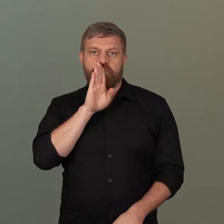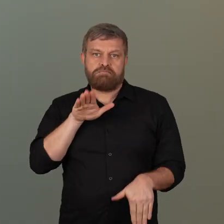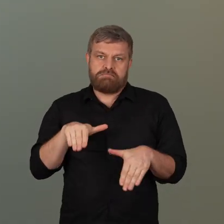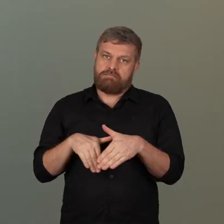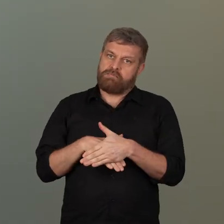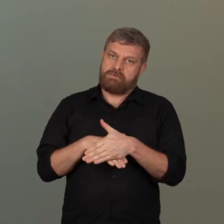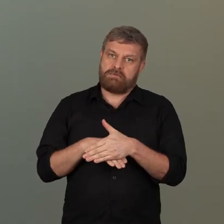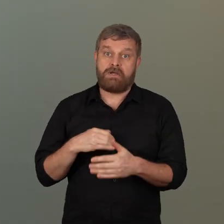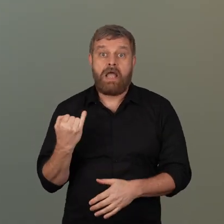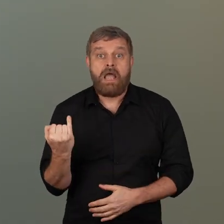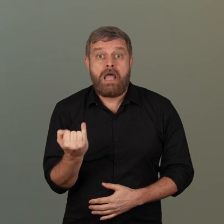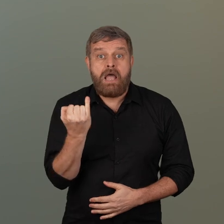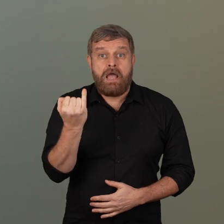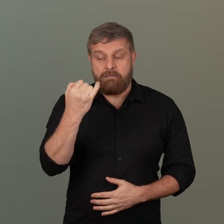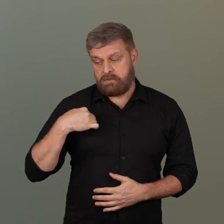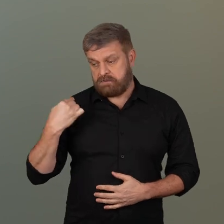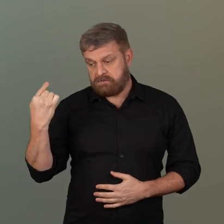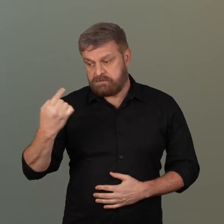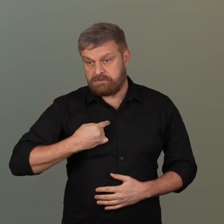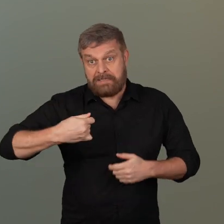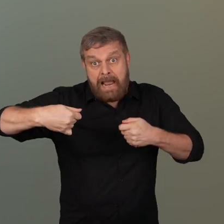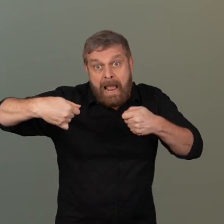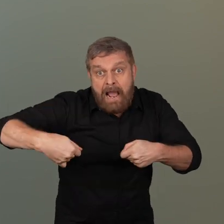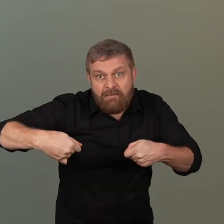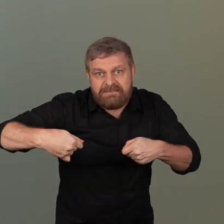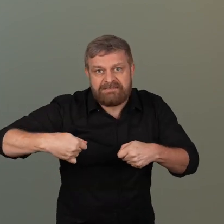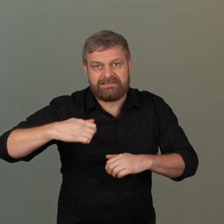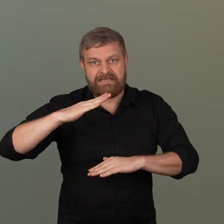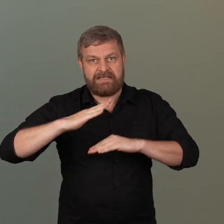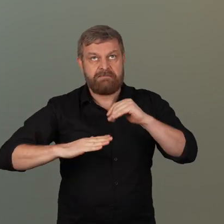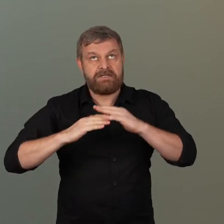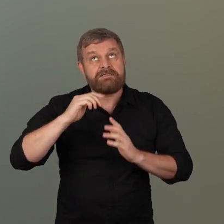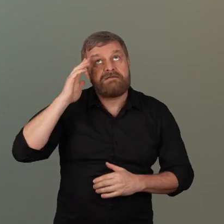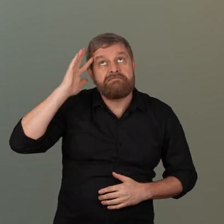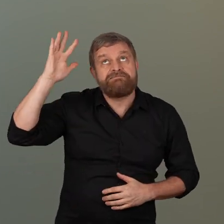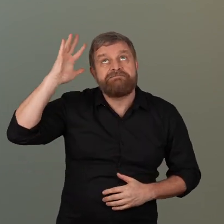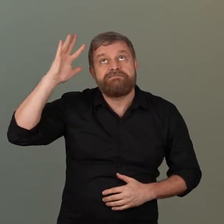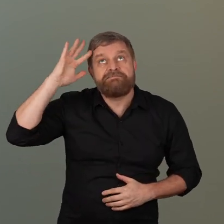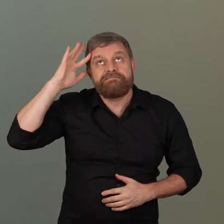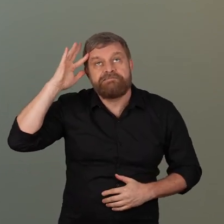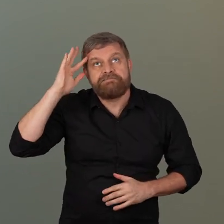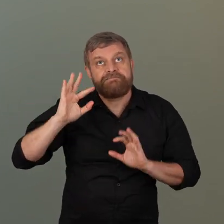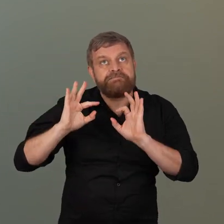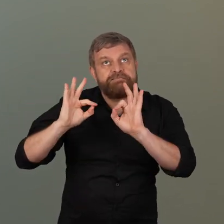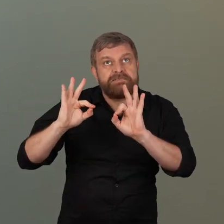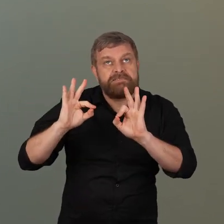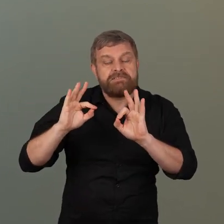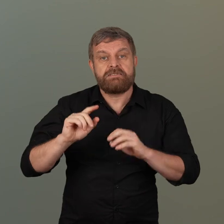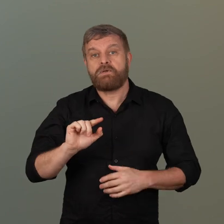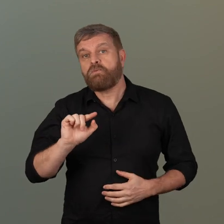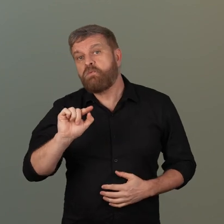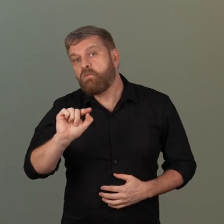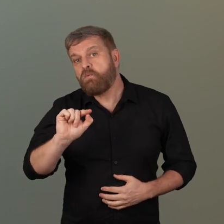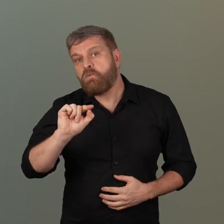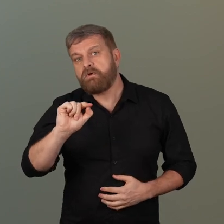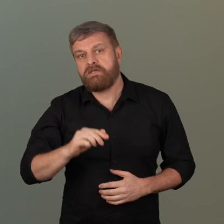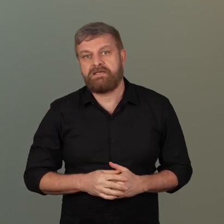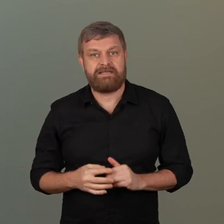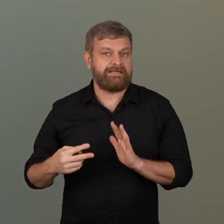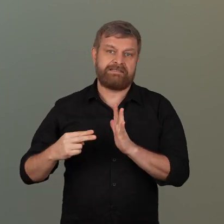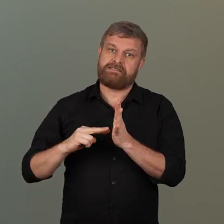importante a gente apostar nas boas utopias. Uma boa utopia